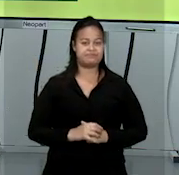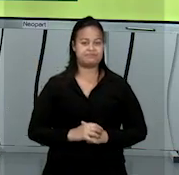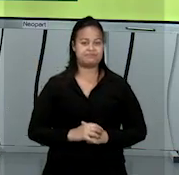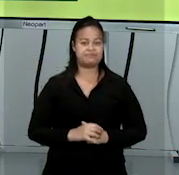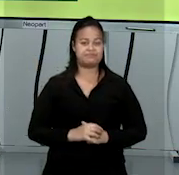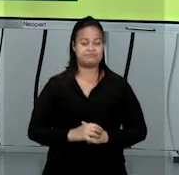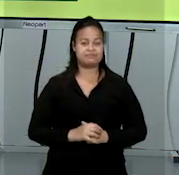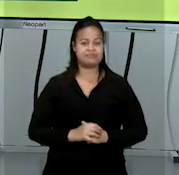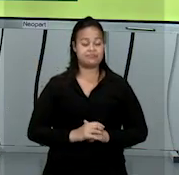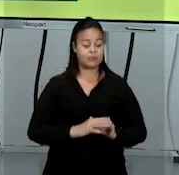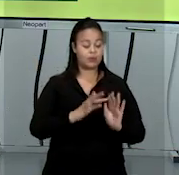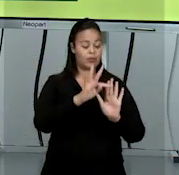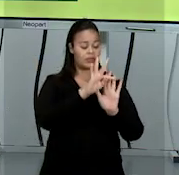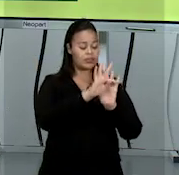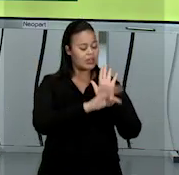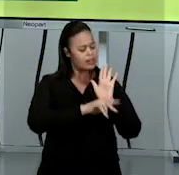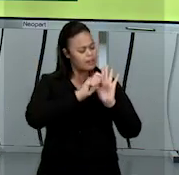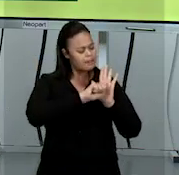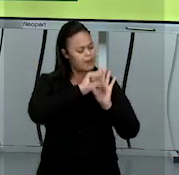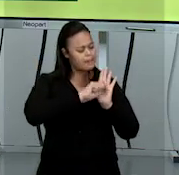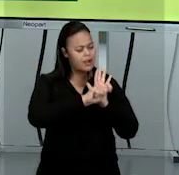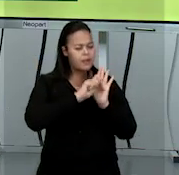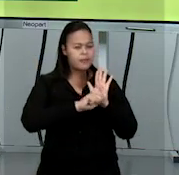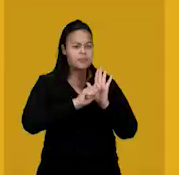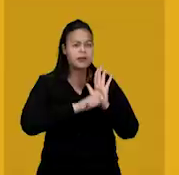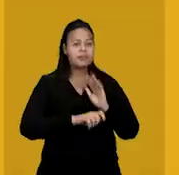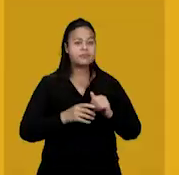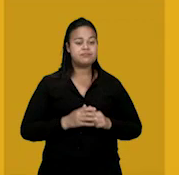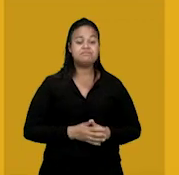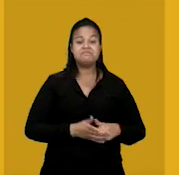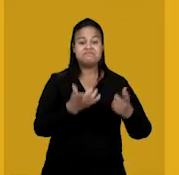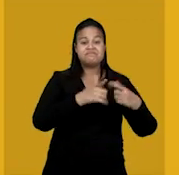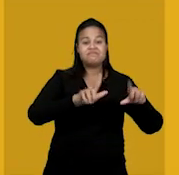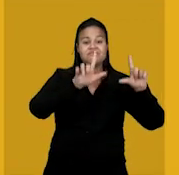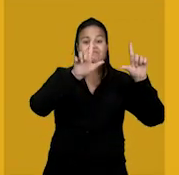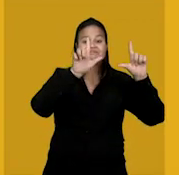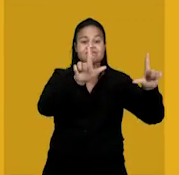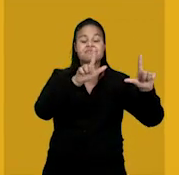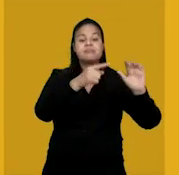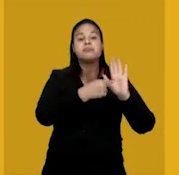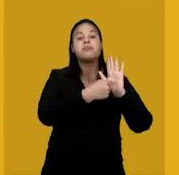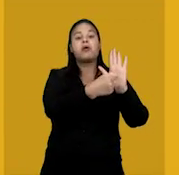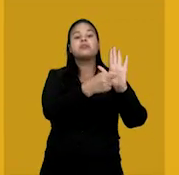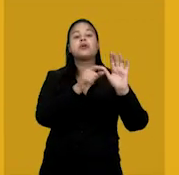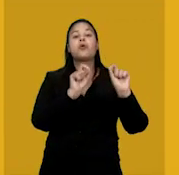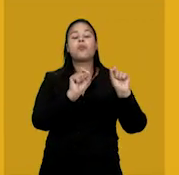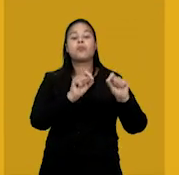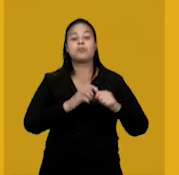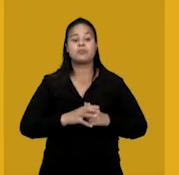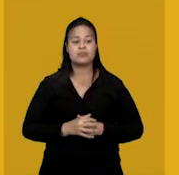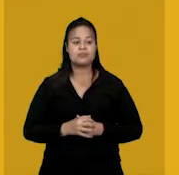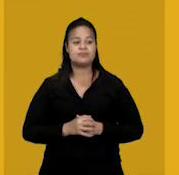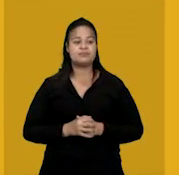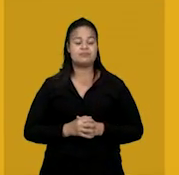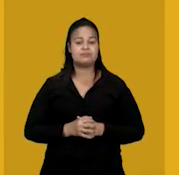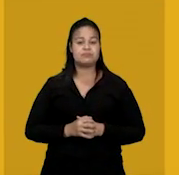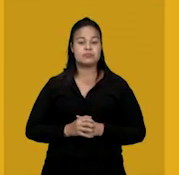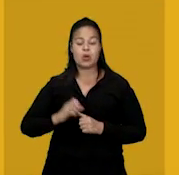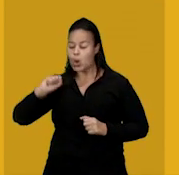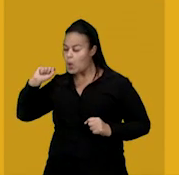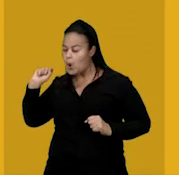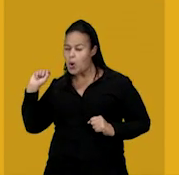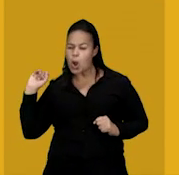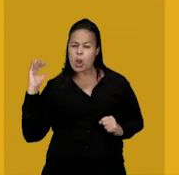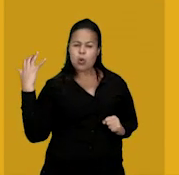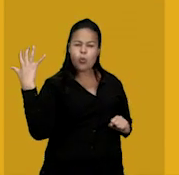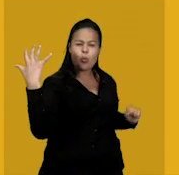Outro exercício para a gente fazer uma leitura também. Vamos ver aqui. Nós temos dois quadros,